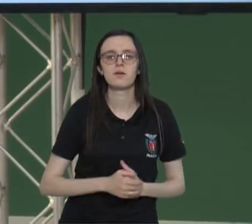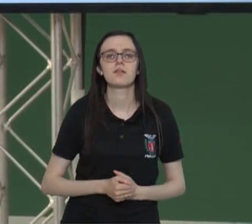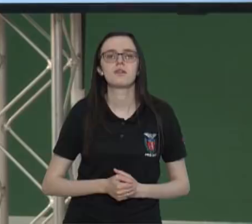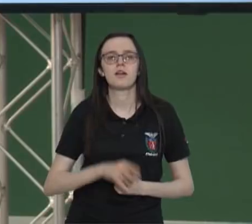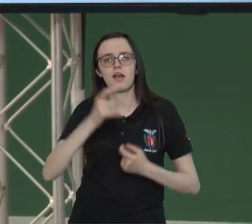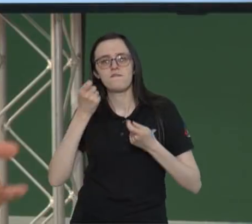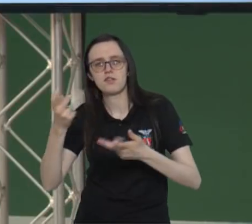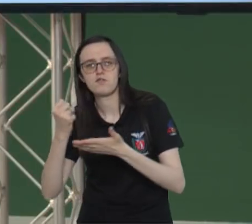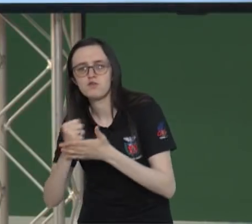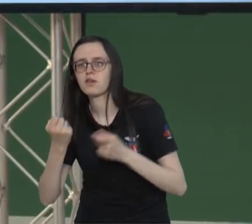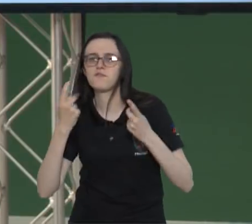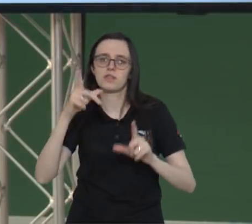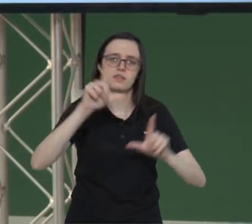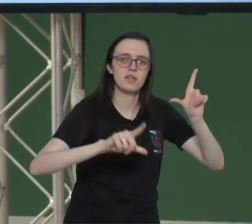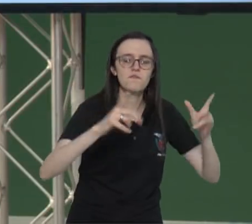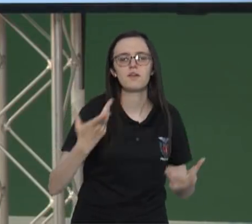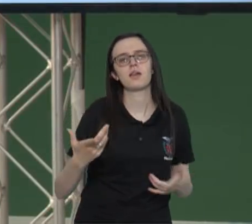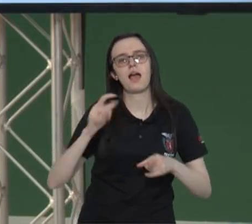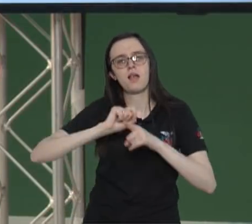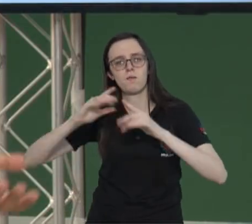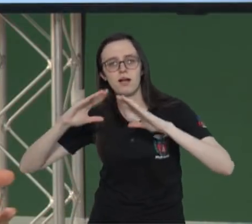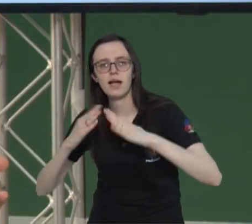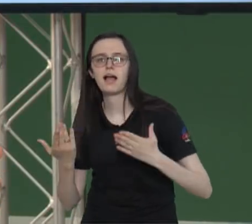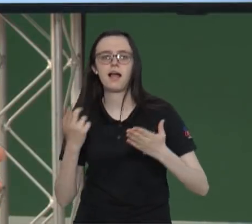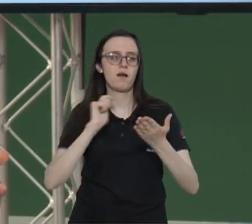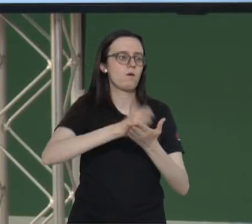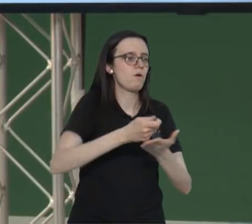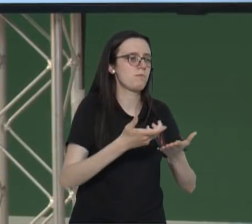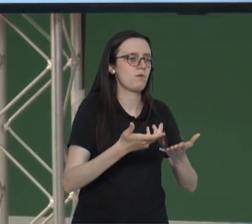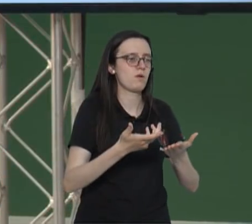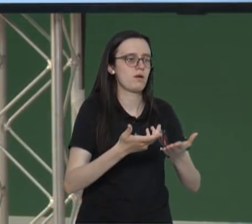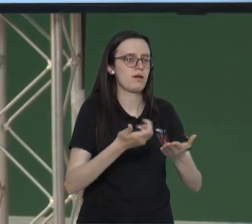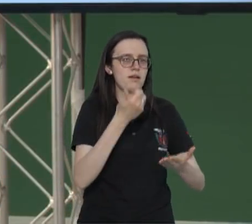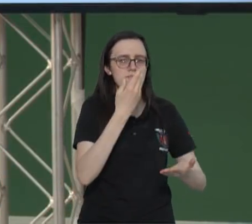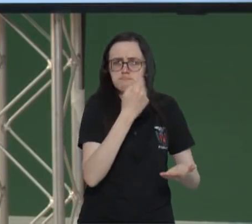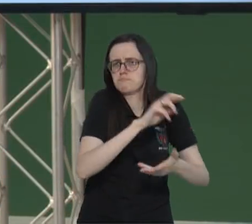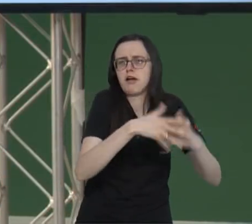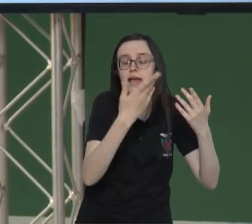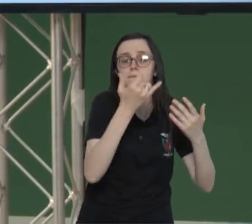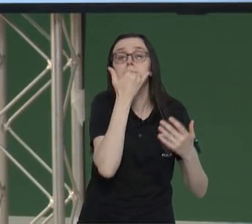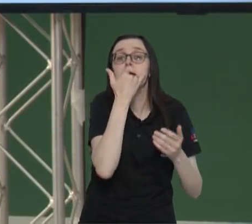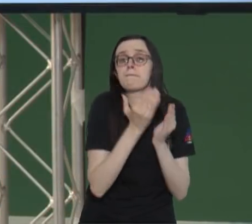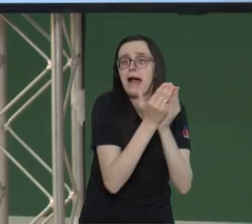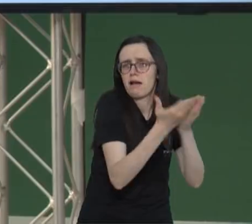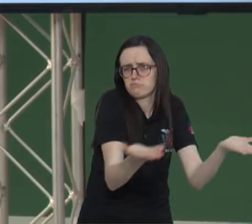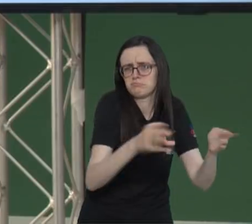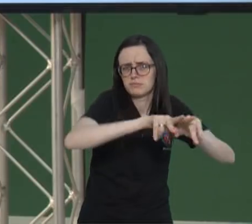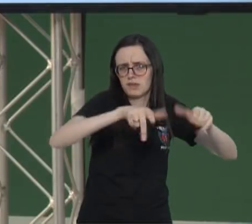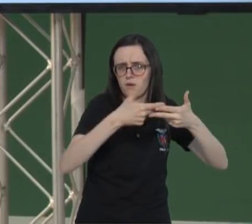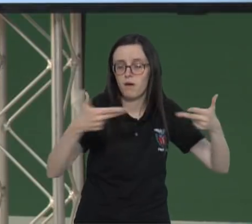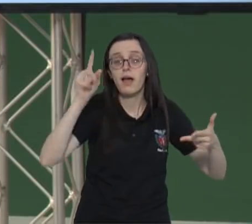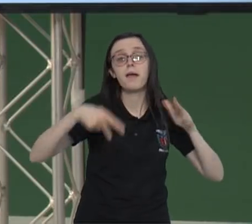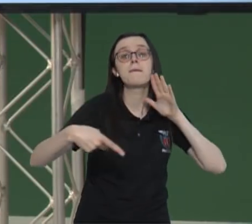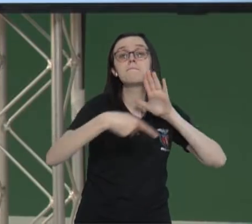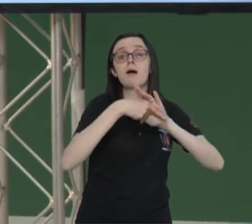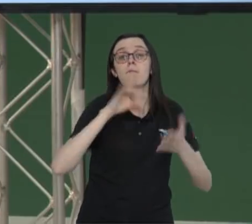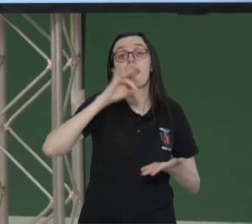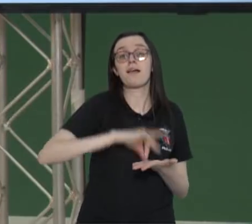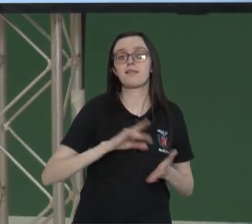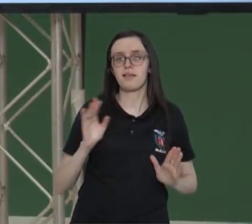vender um videogame, vender uma TV, alugar uma casa, comprar um barco, enfim, qualquer coisa ali do classificado, são coisas da realidade,